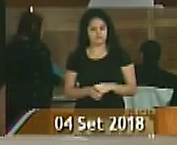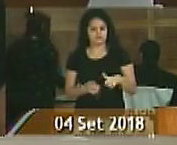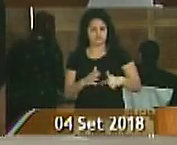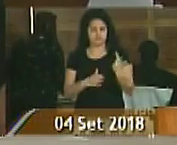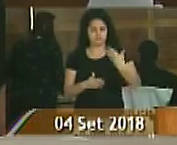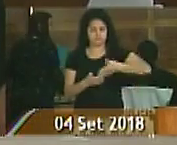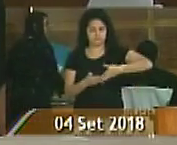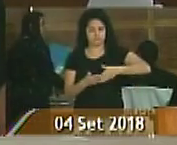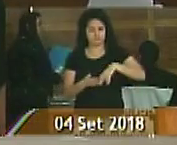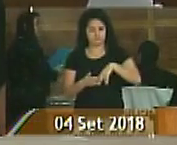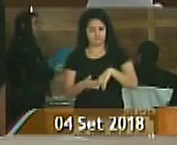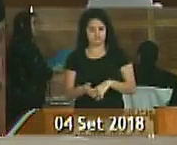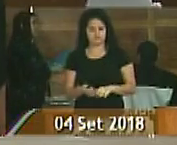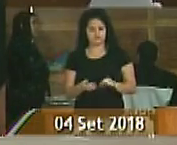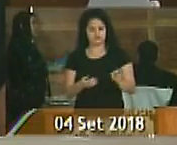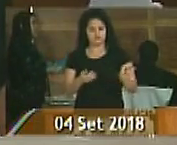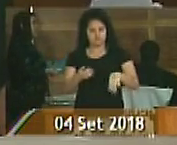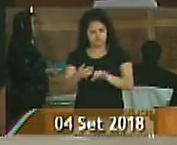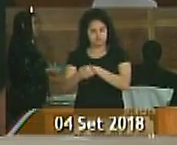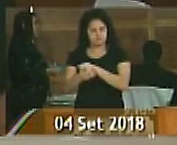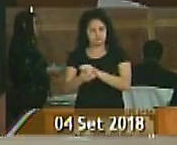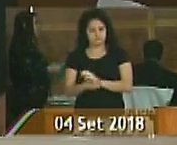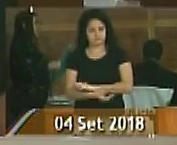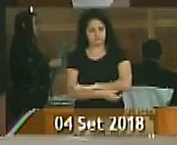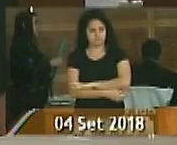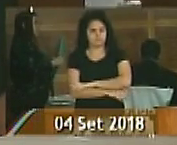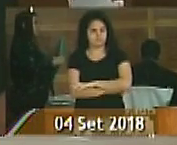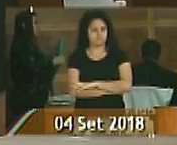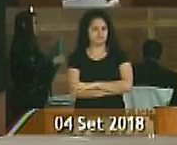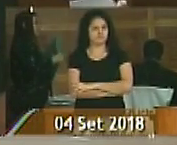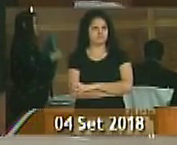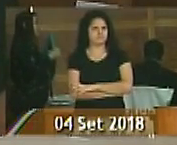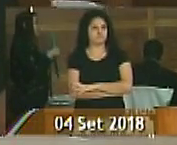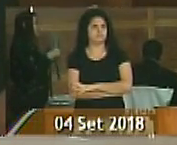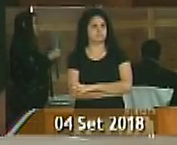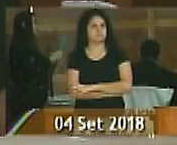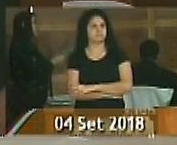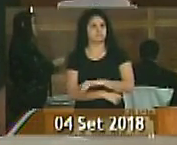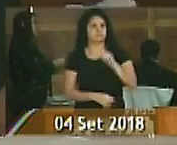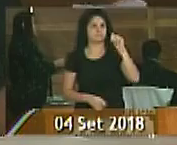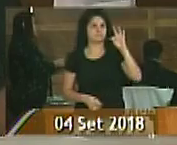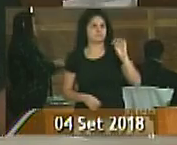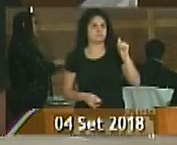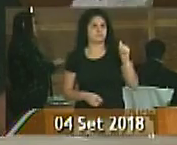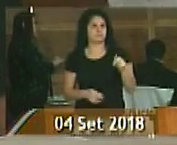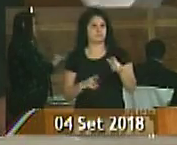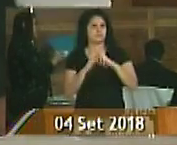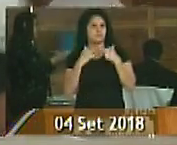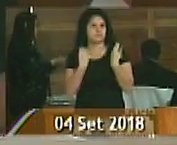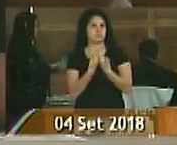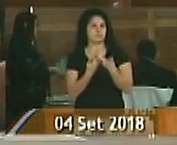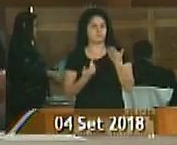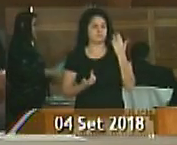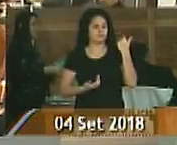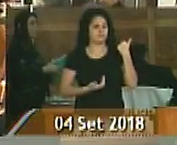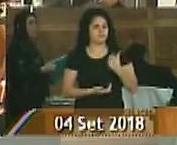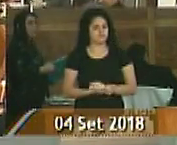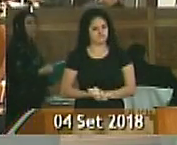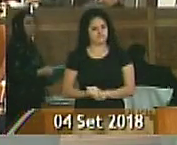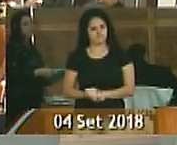segundo secretário, eu subscrevo e assino. Sou presidente, a ata da sessão anterior.